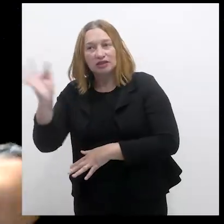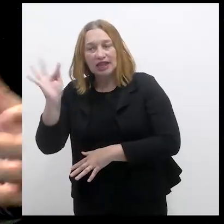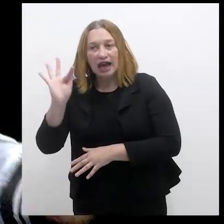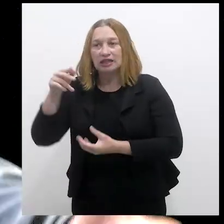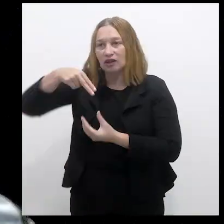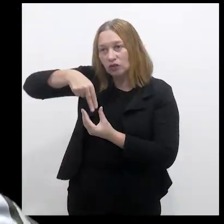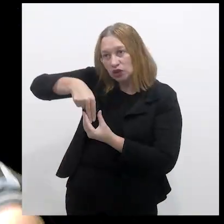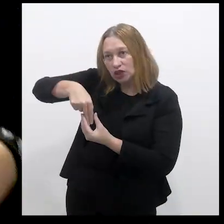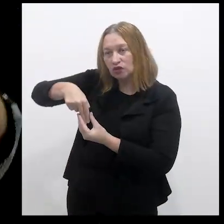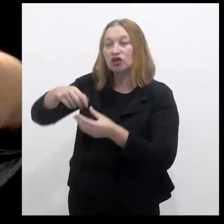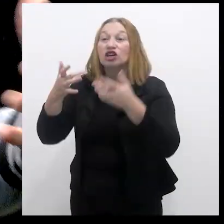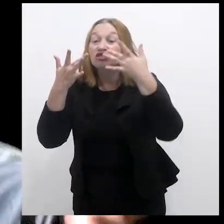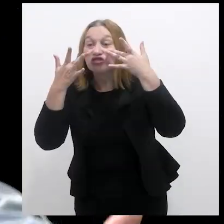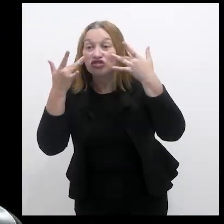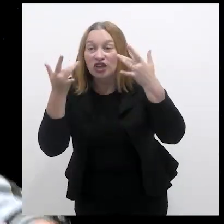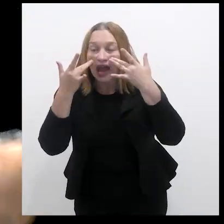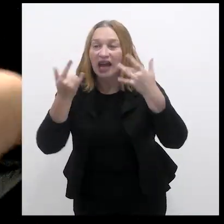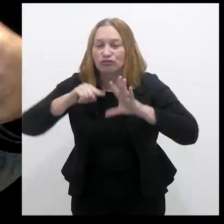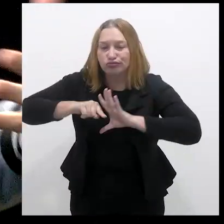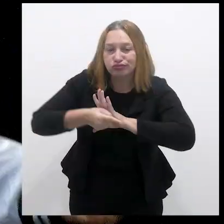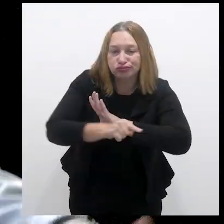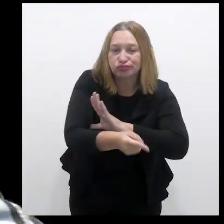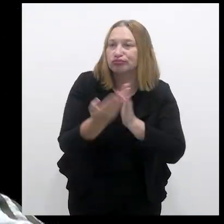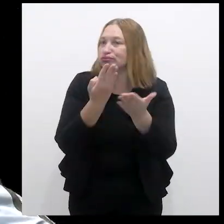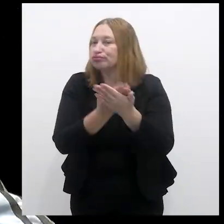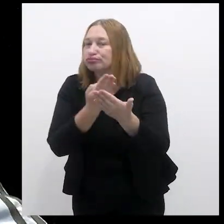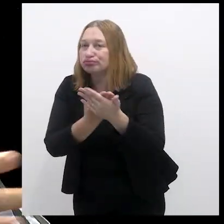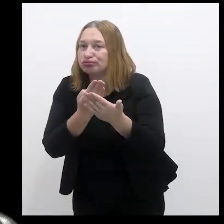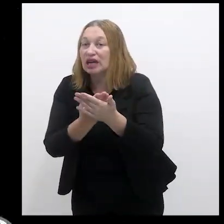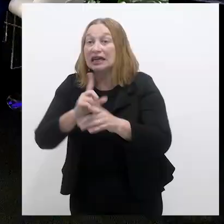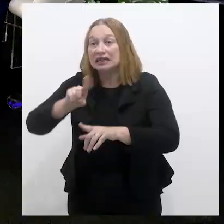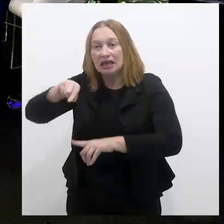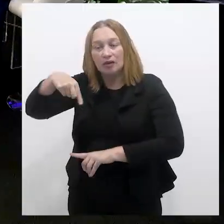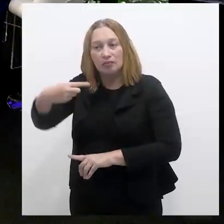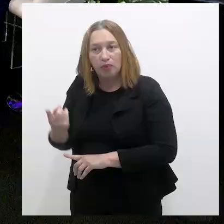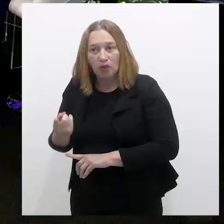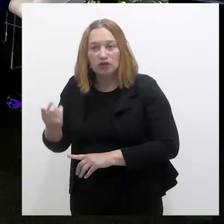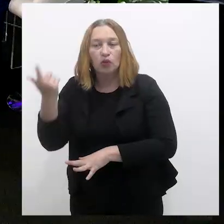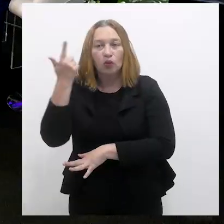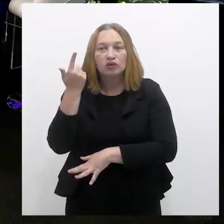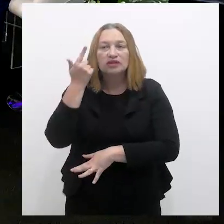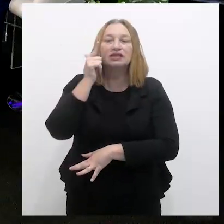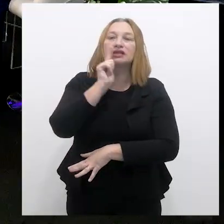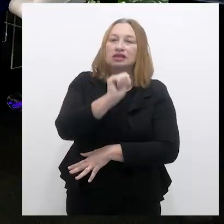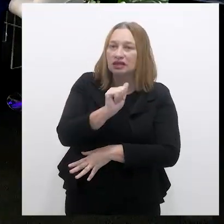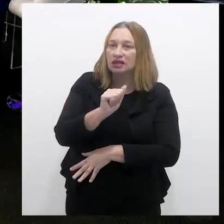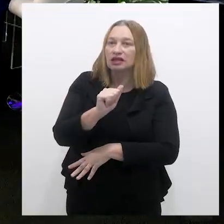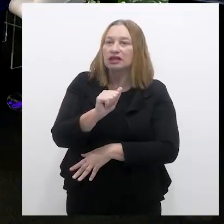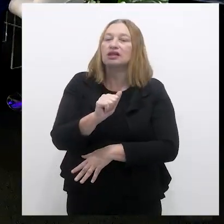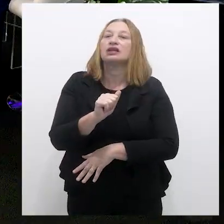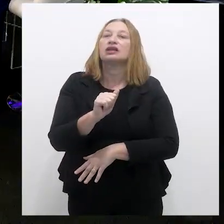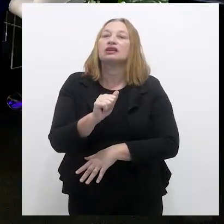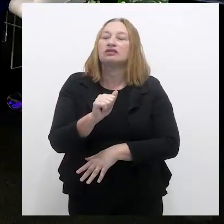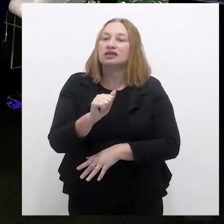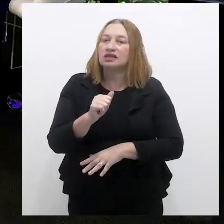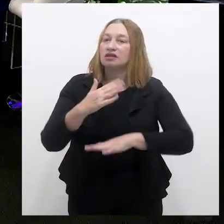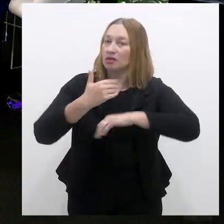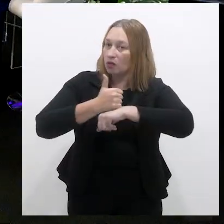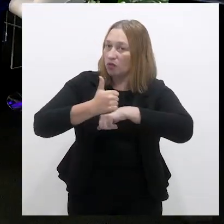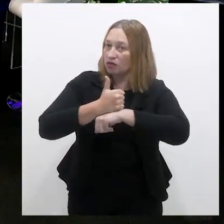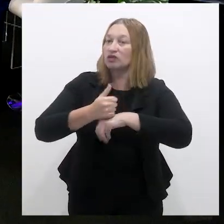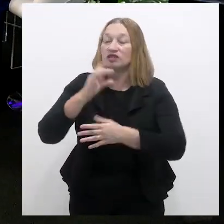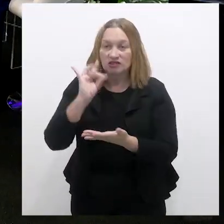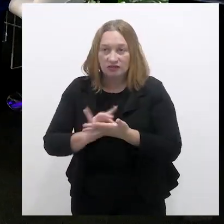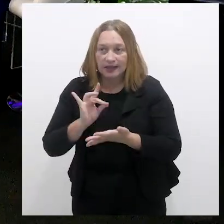faculdade de teatro na Unirio, fui estudar, me aprofundar, me aprimorar. E aí é a partir daí que eu consegui e comecei a fazer